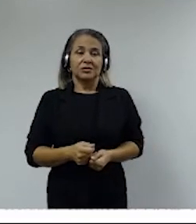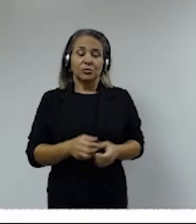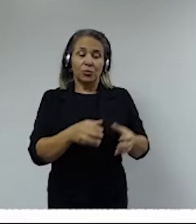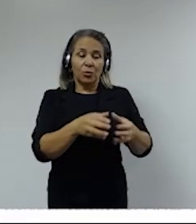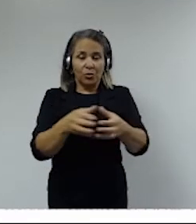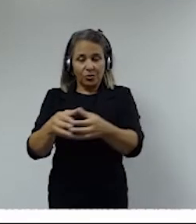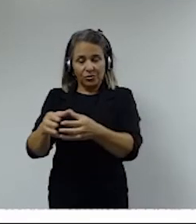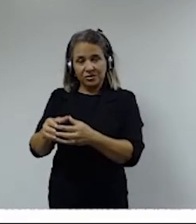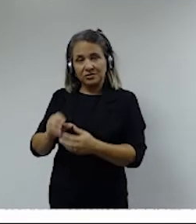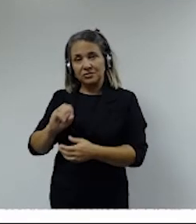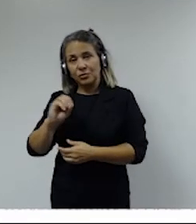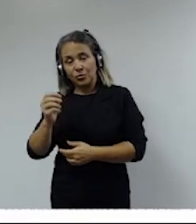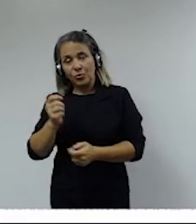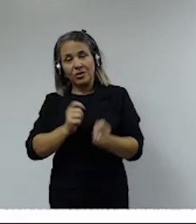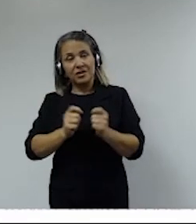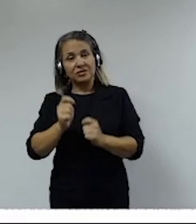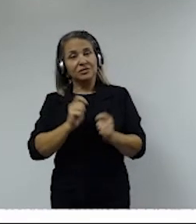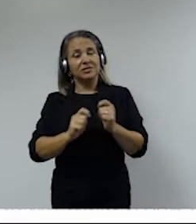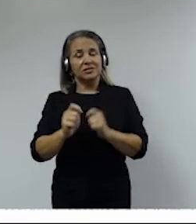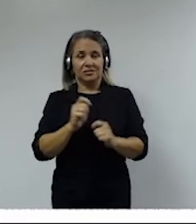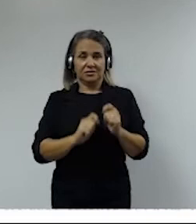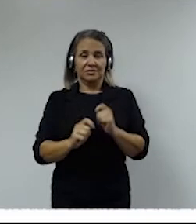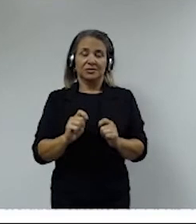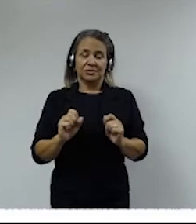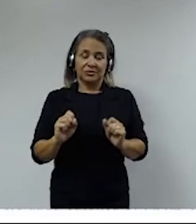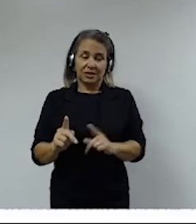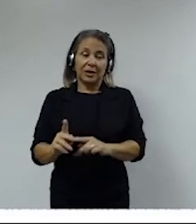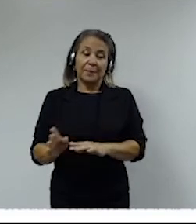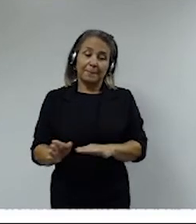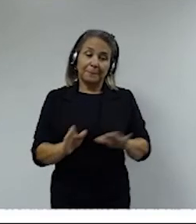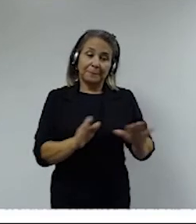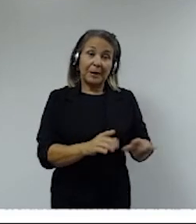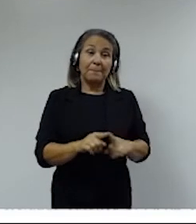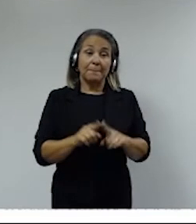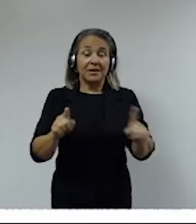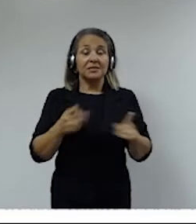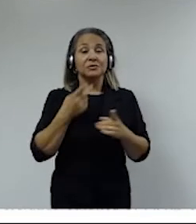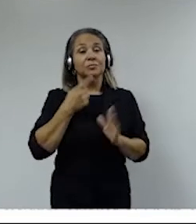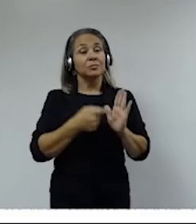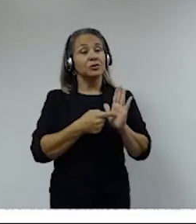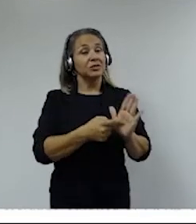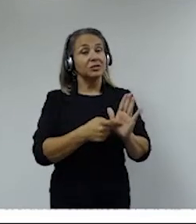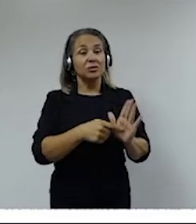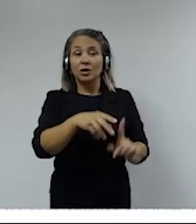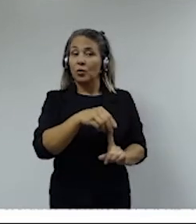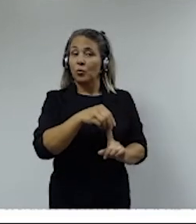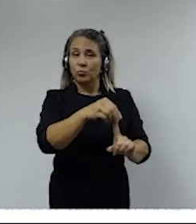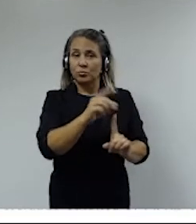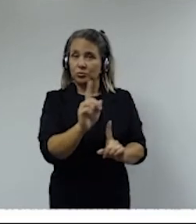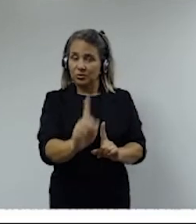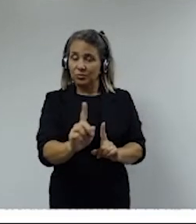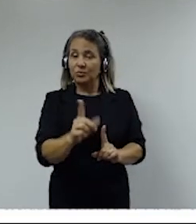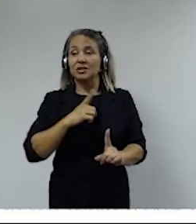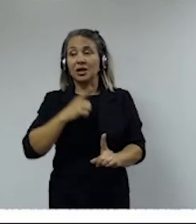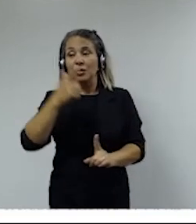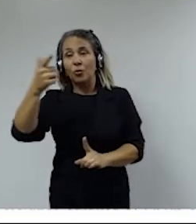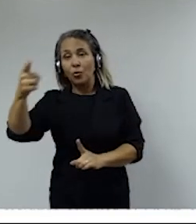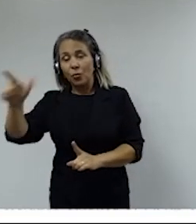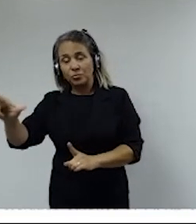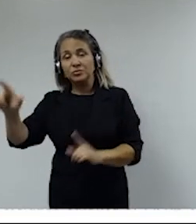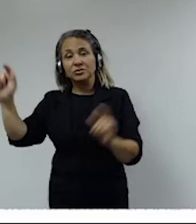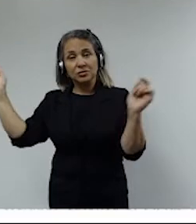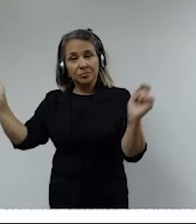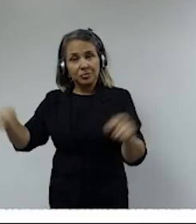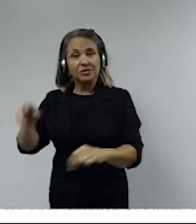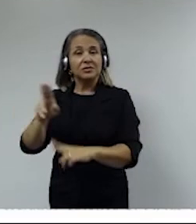órgãos ou essas associações, enfim, né? Mas dizendo também que ele não é o único, porque há outros scores que